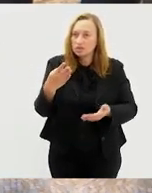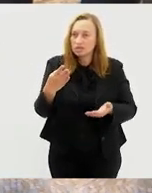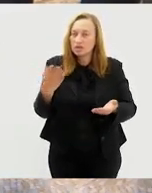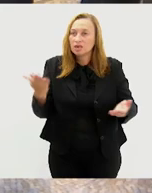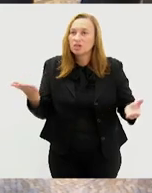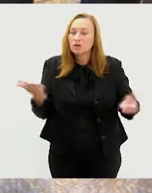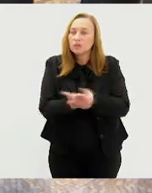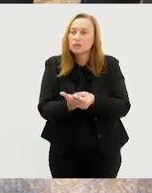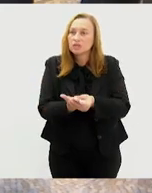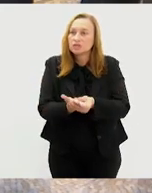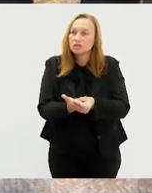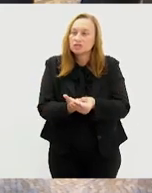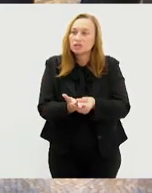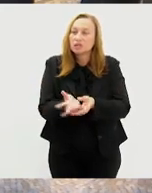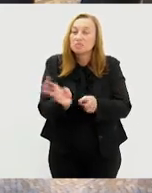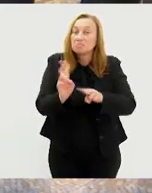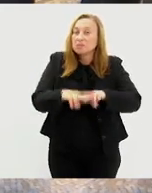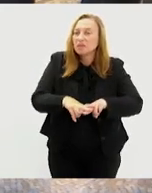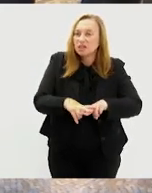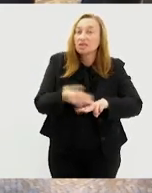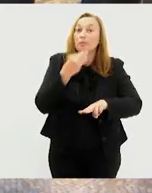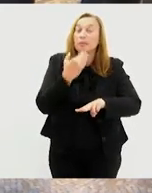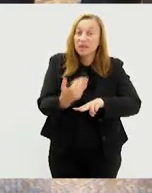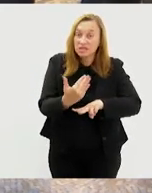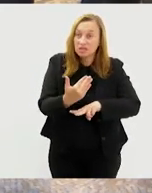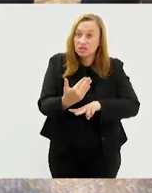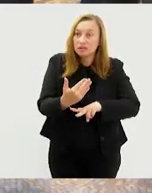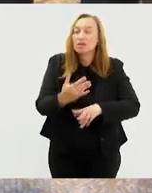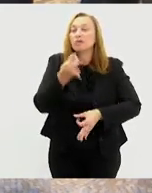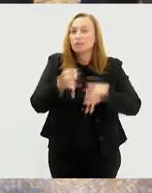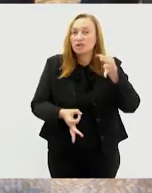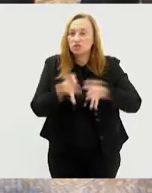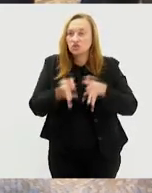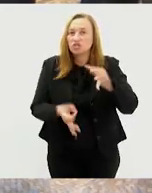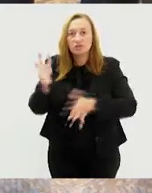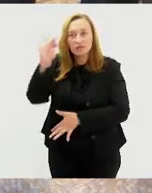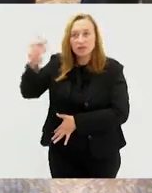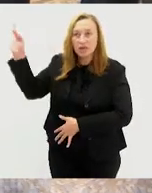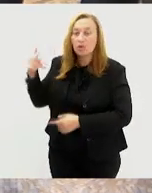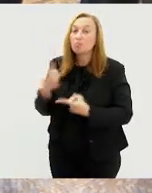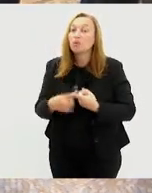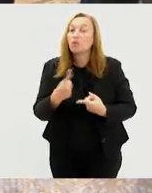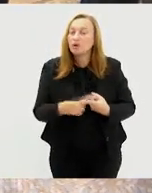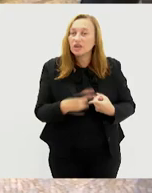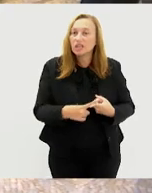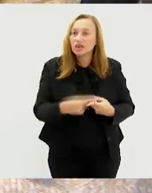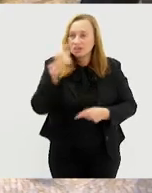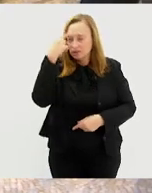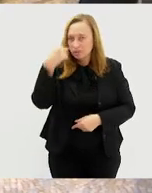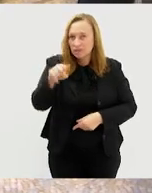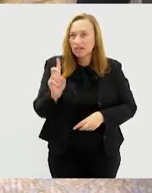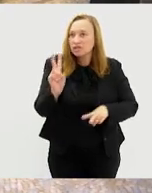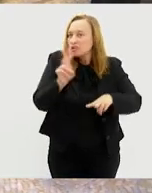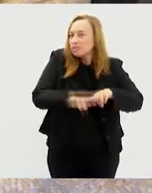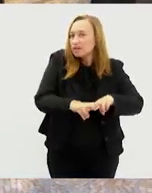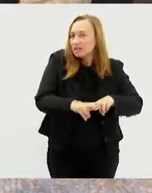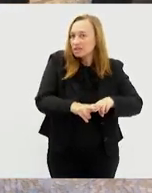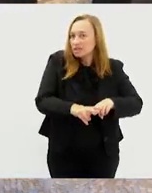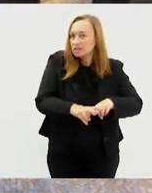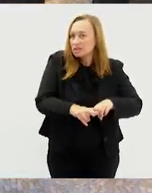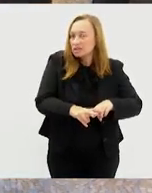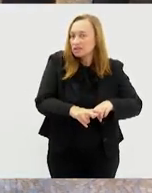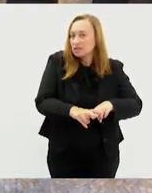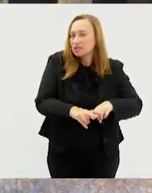medidas cautelares expedida pela justiça federal Porque além dos mandatos de busca e apreensão a justiça federal